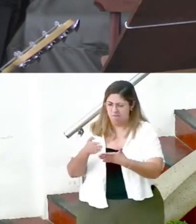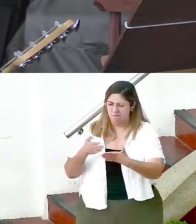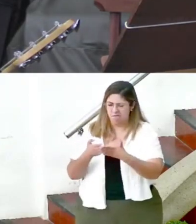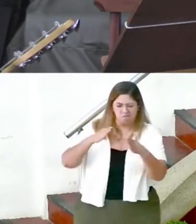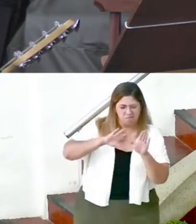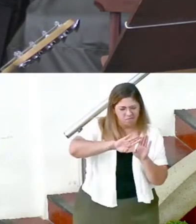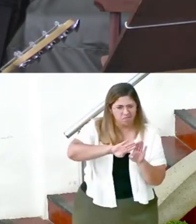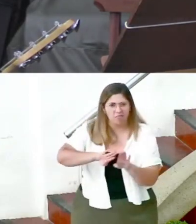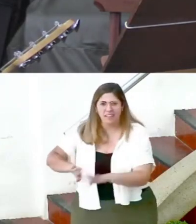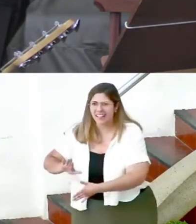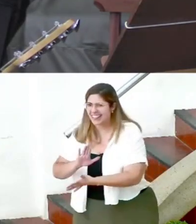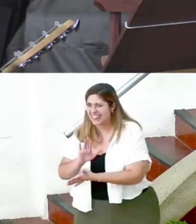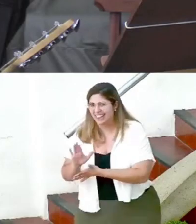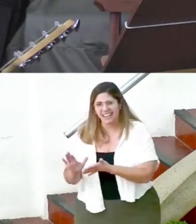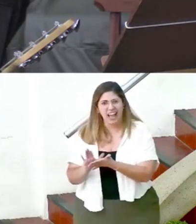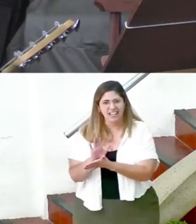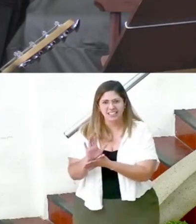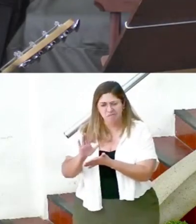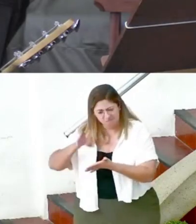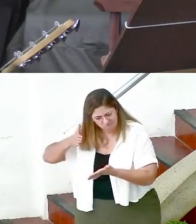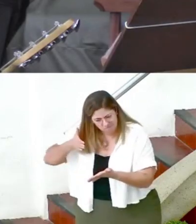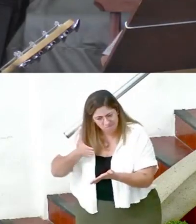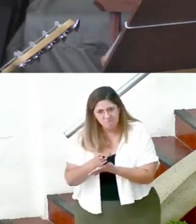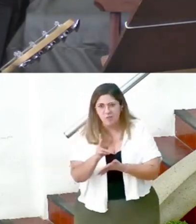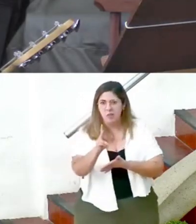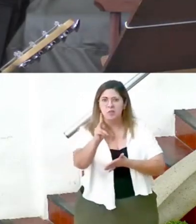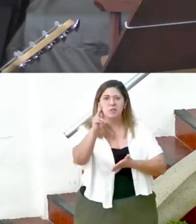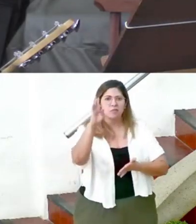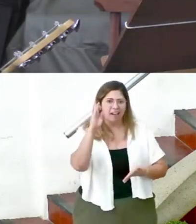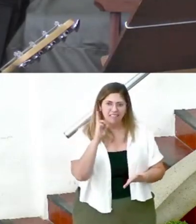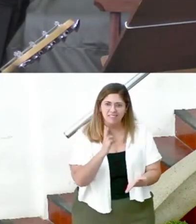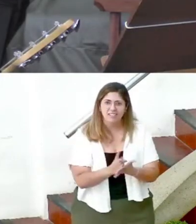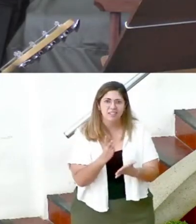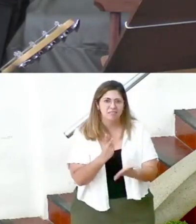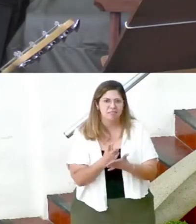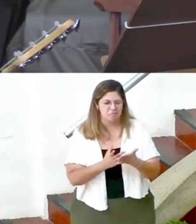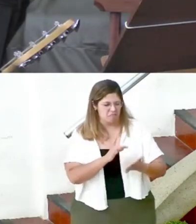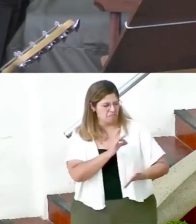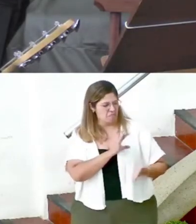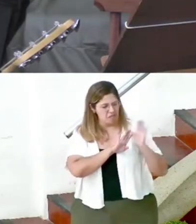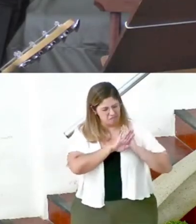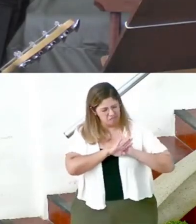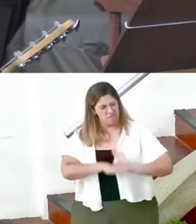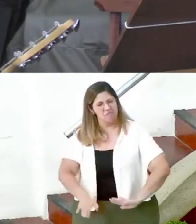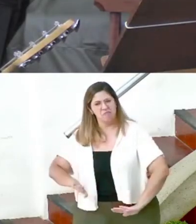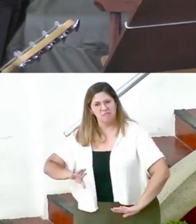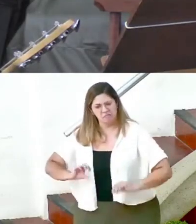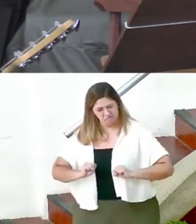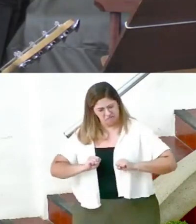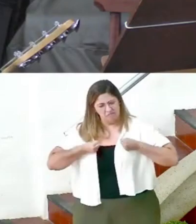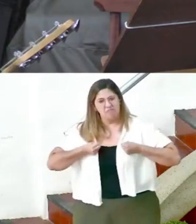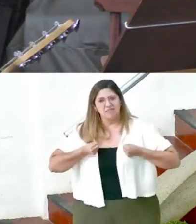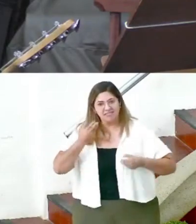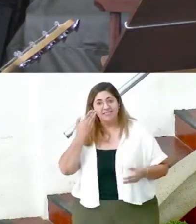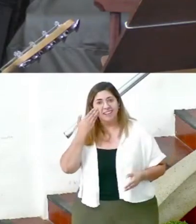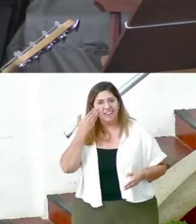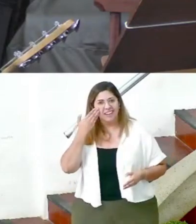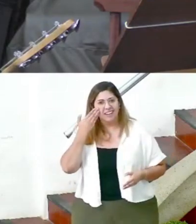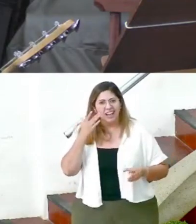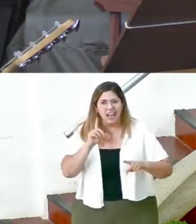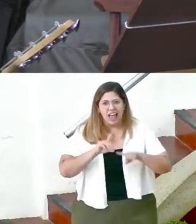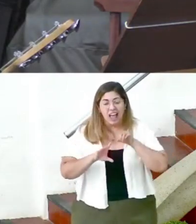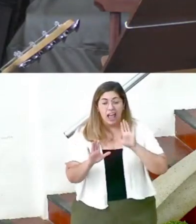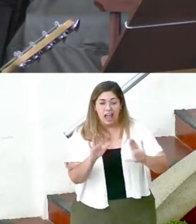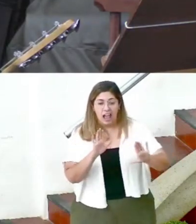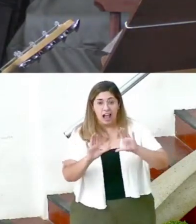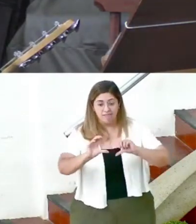impedem de continuar. Os temores, os medos não as impedem de prosseguir. As ofertas para que elas usufruam de um